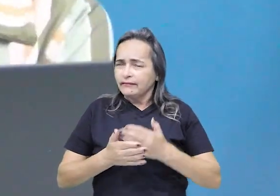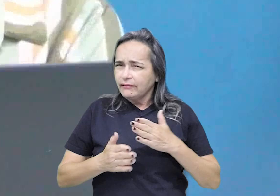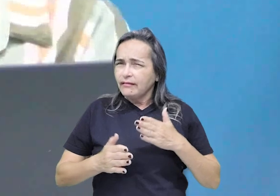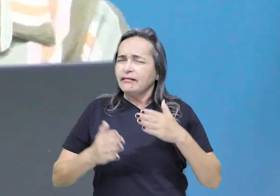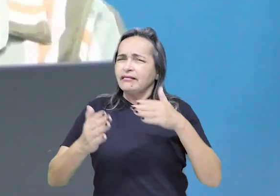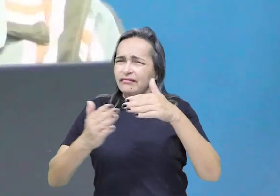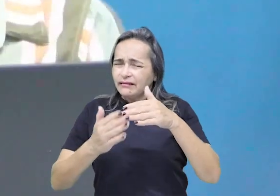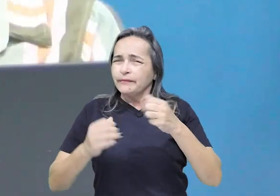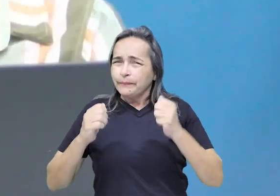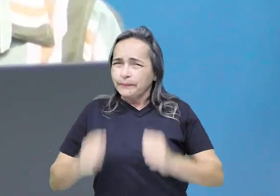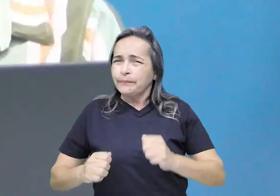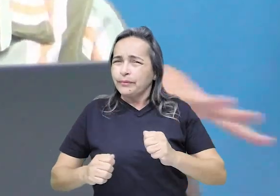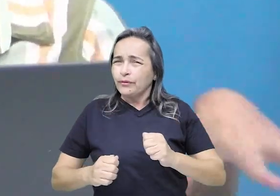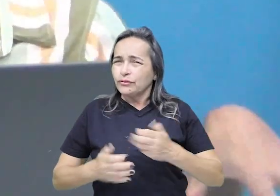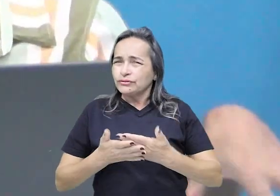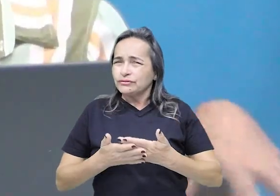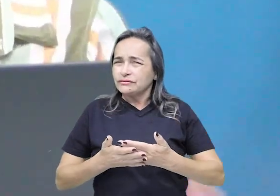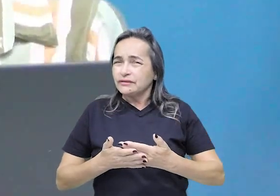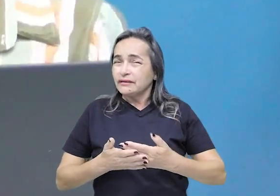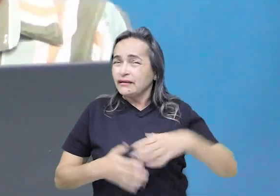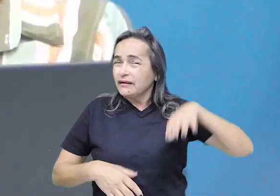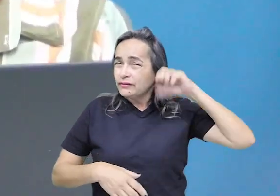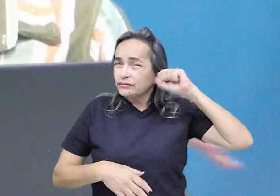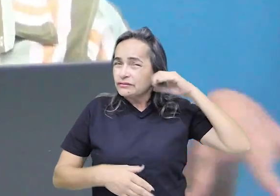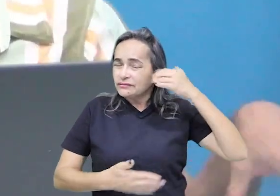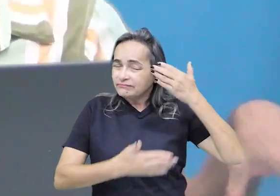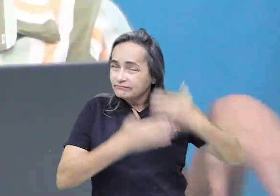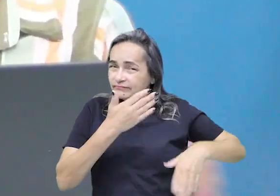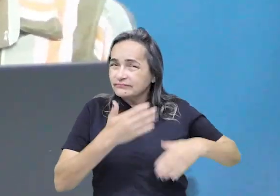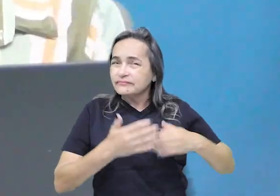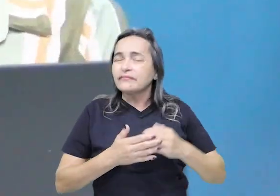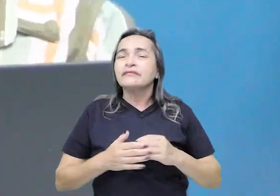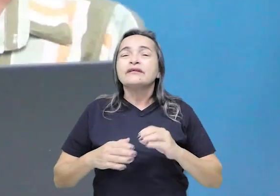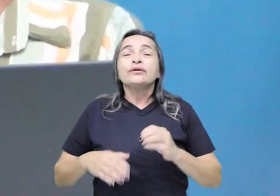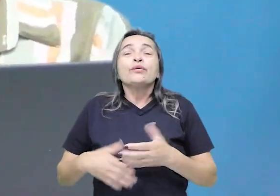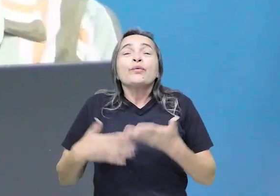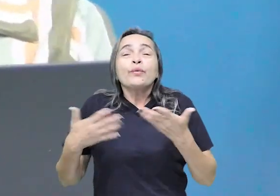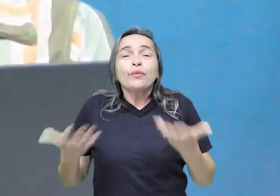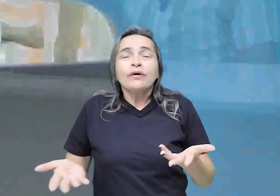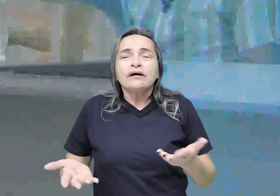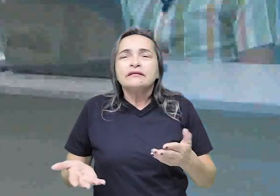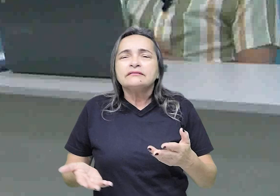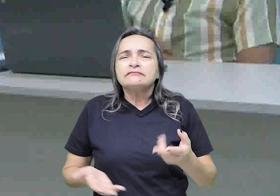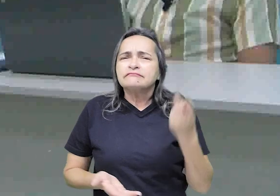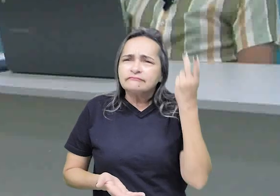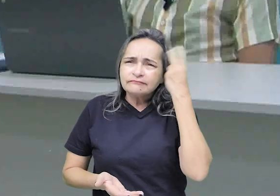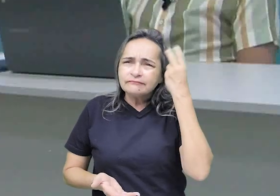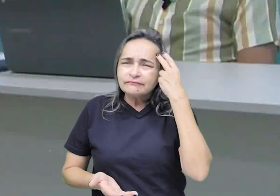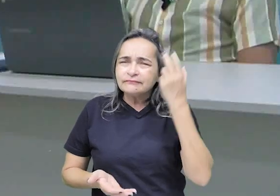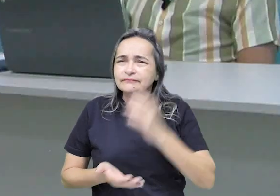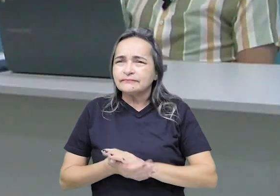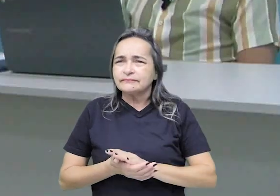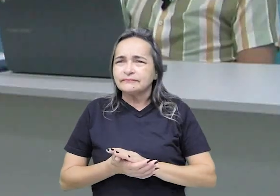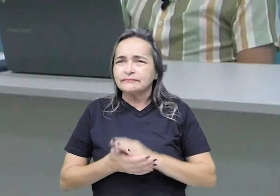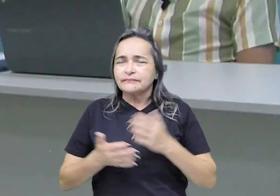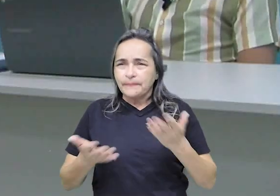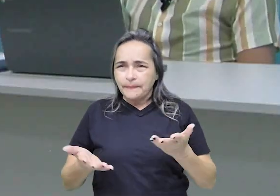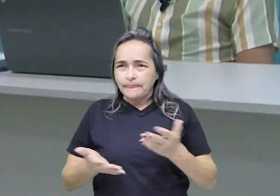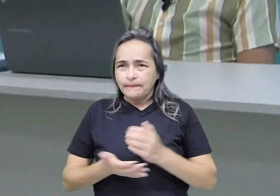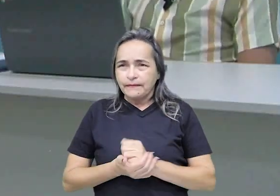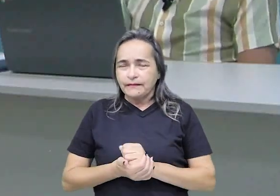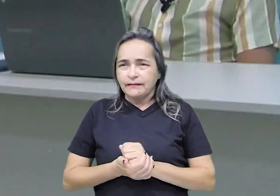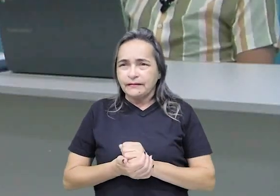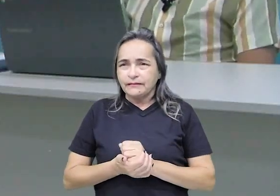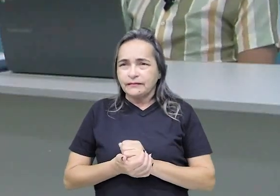perda auditiva e à surdez. Quais são as mais comuns, as que mais acometem a população brasileira? Pronto. Hoje as mais comuns é a otite,